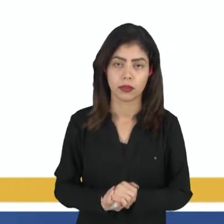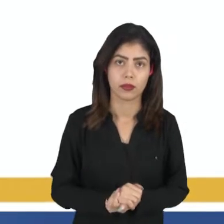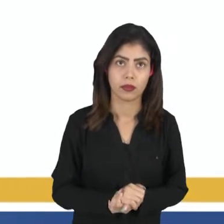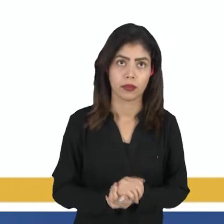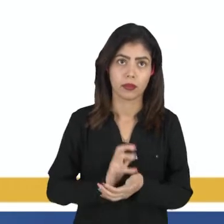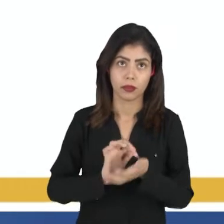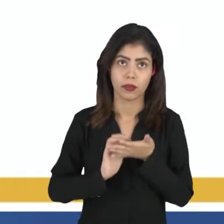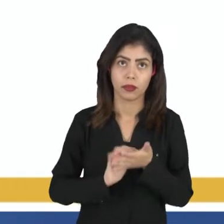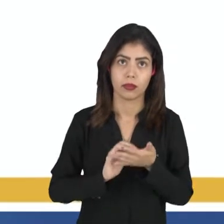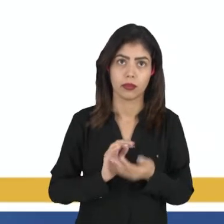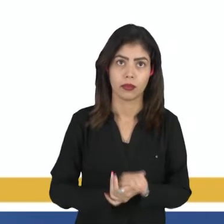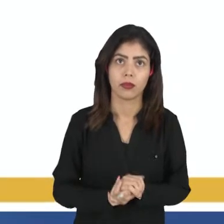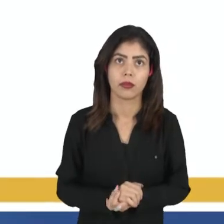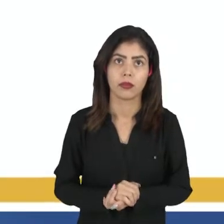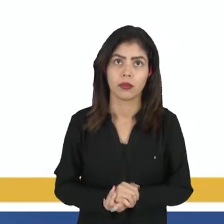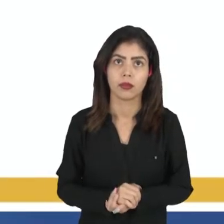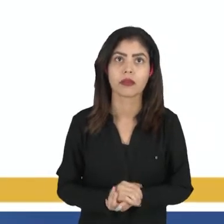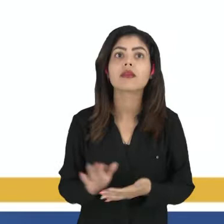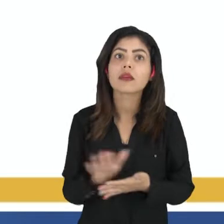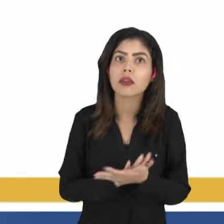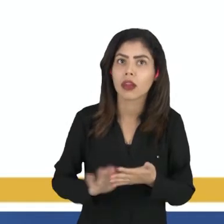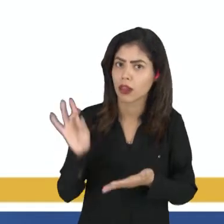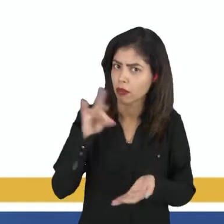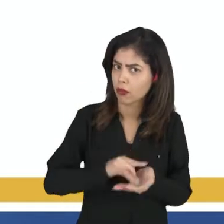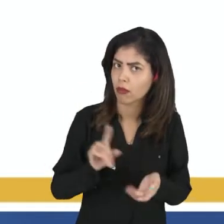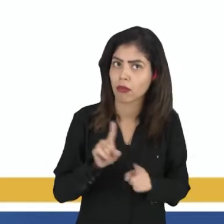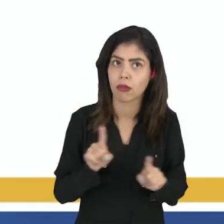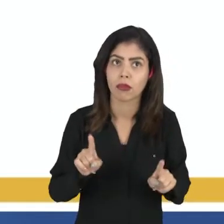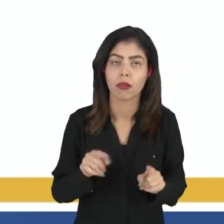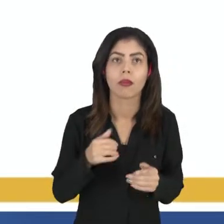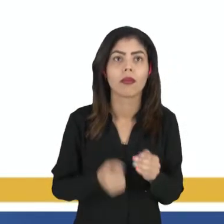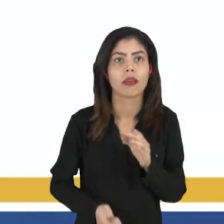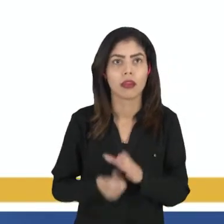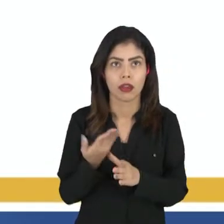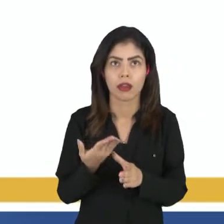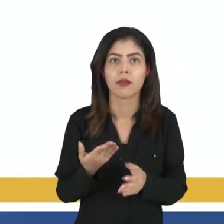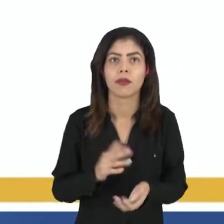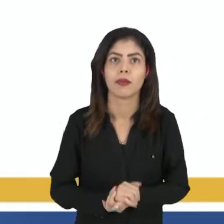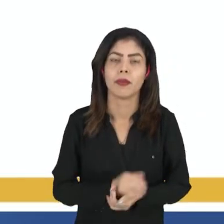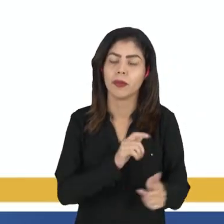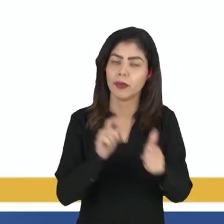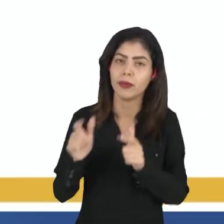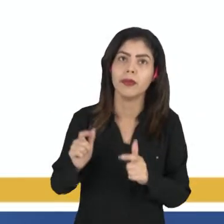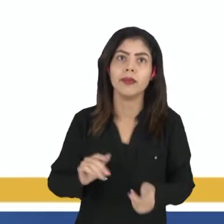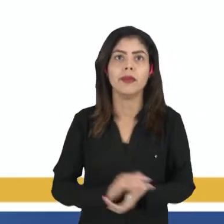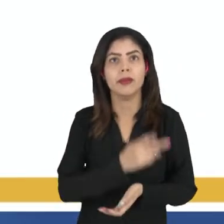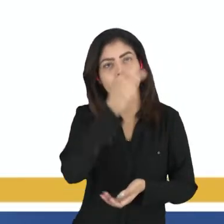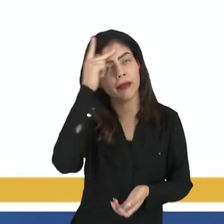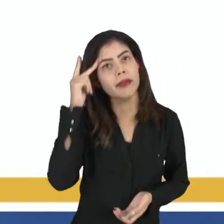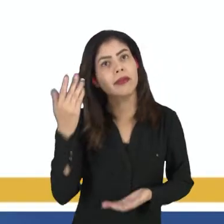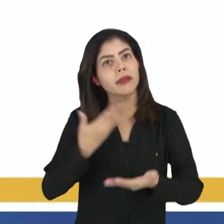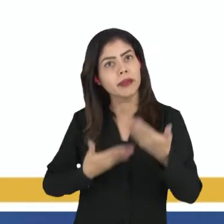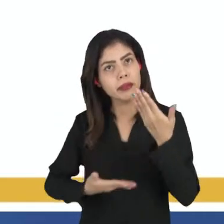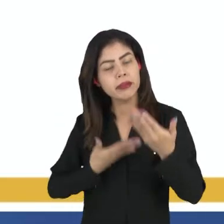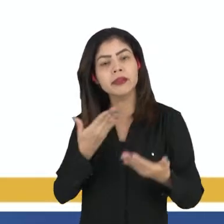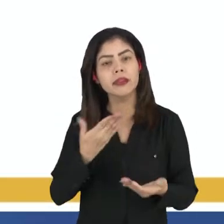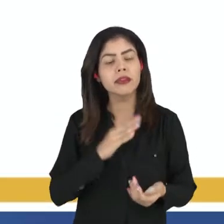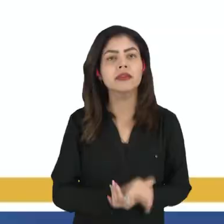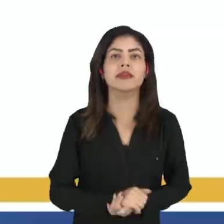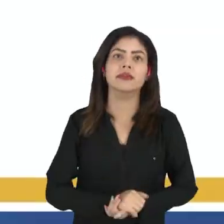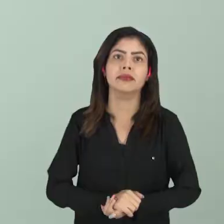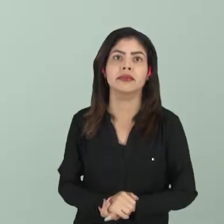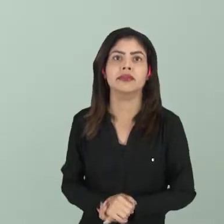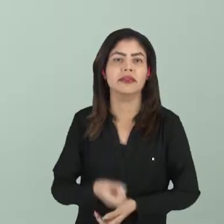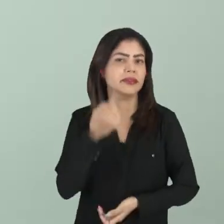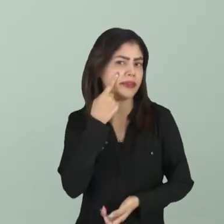Arte Digital, é tudo digital, nada é real, e aí a gente vê a reprodução, né, dos espaços e as pessoas interagindo com essas obras de